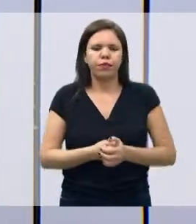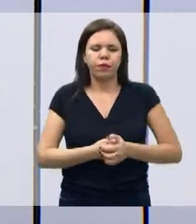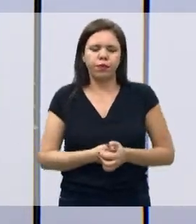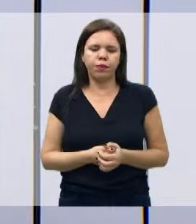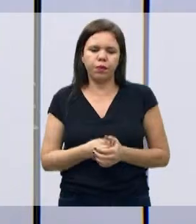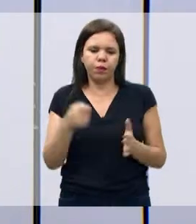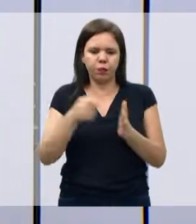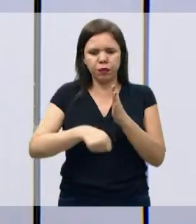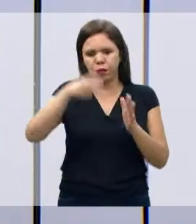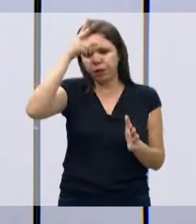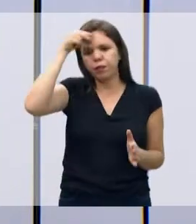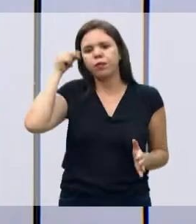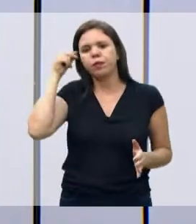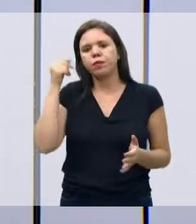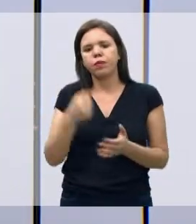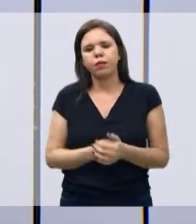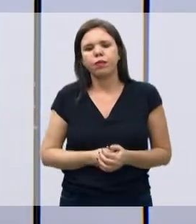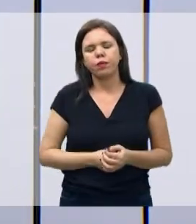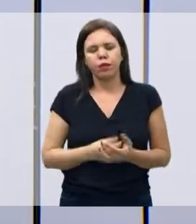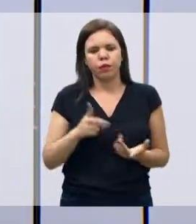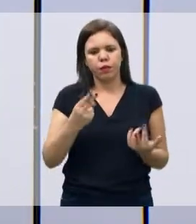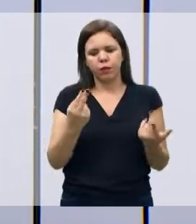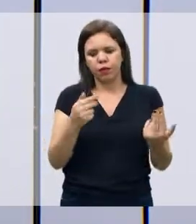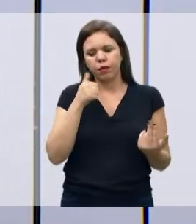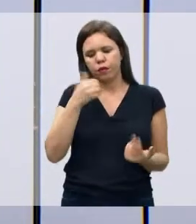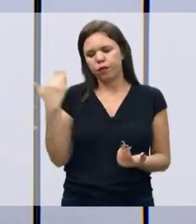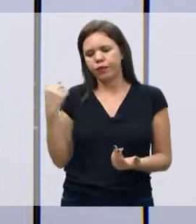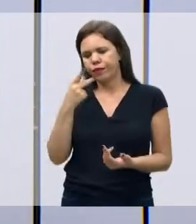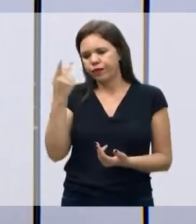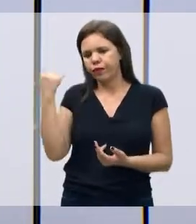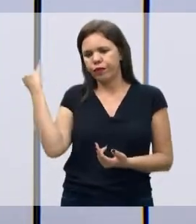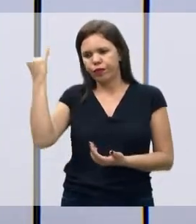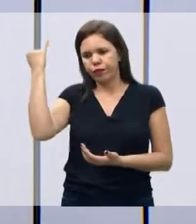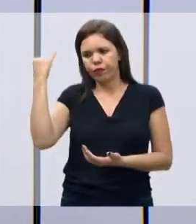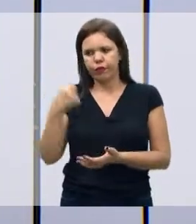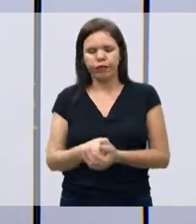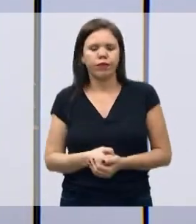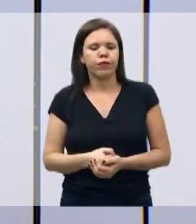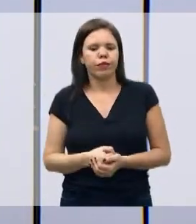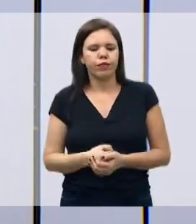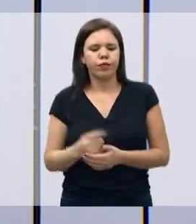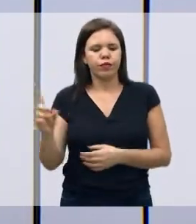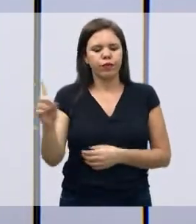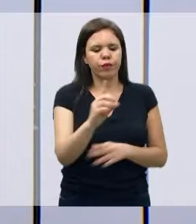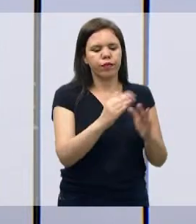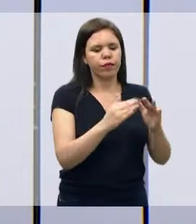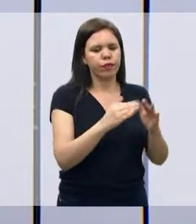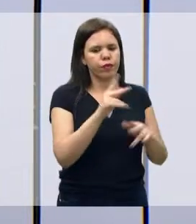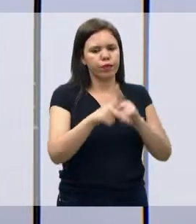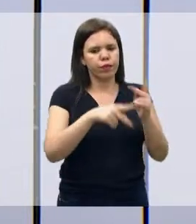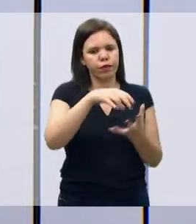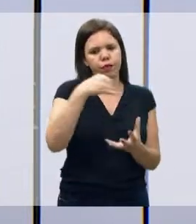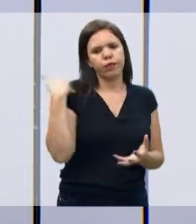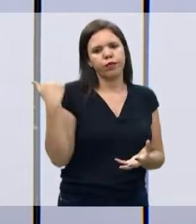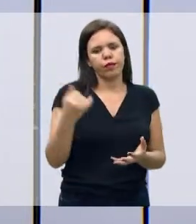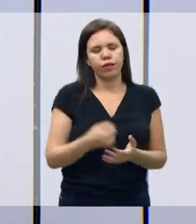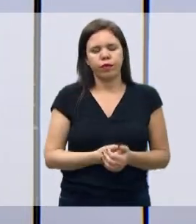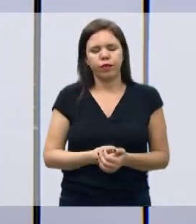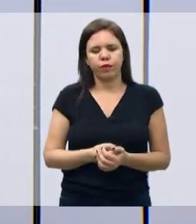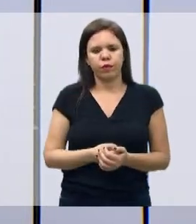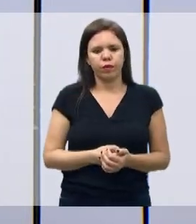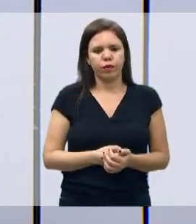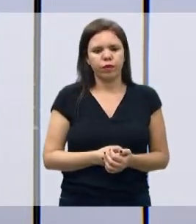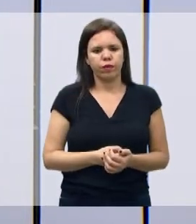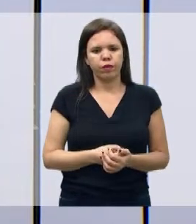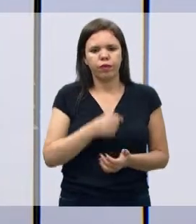essas políticas públicas que a doutora Cica Silva falou, é muito importante ir na casa do idoso, porque esse idoso,